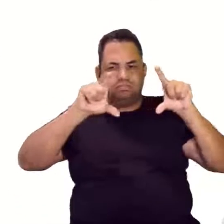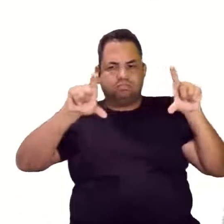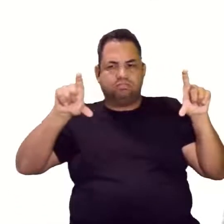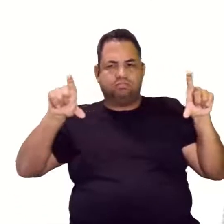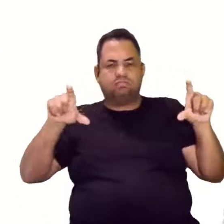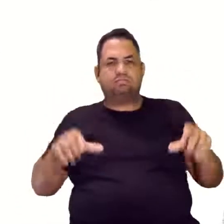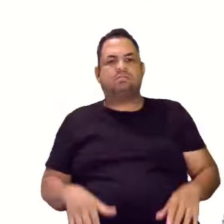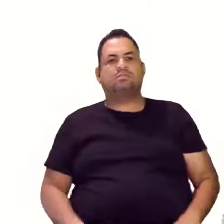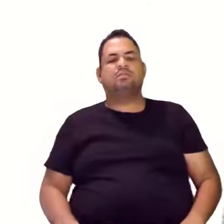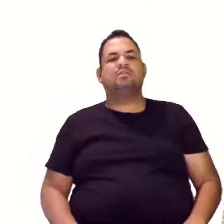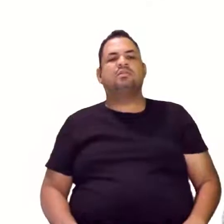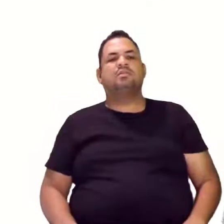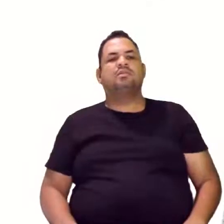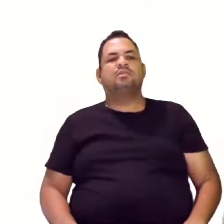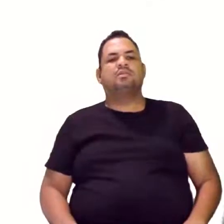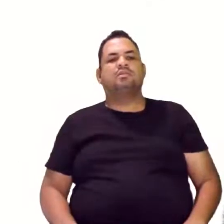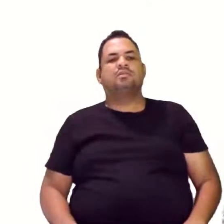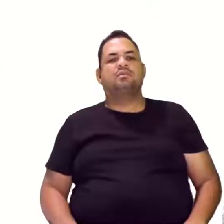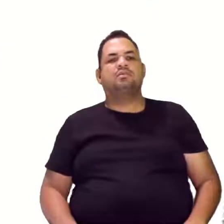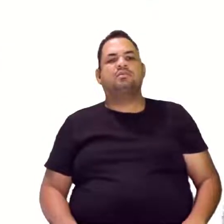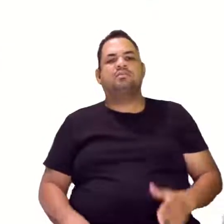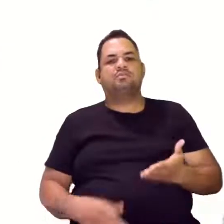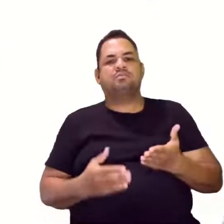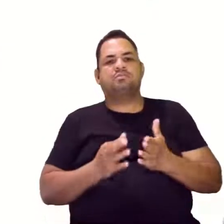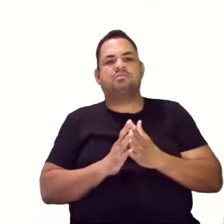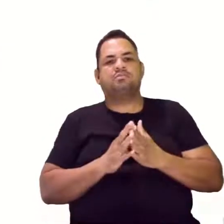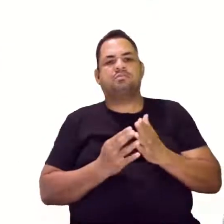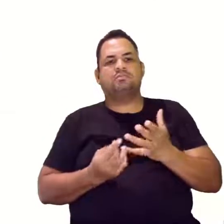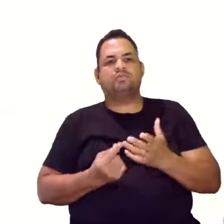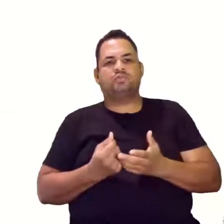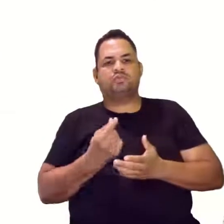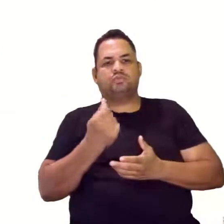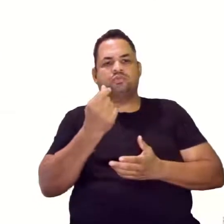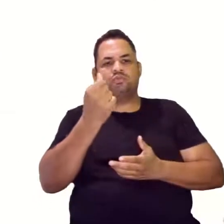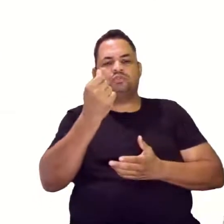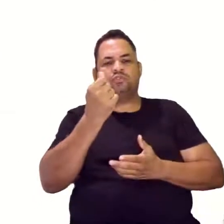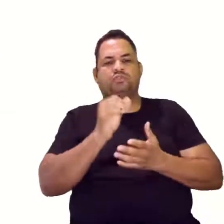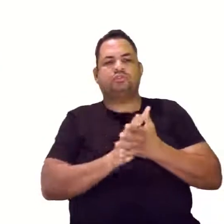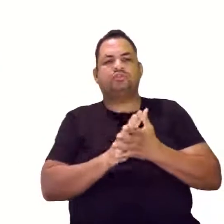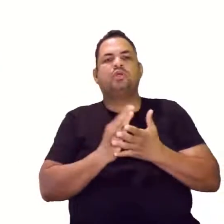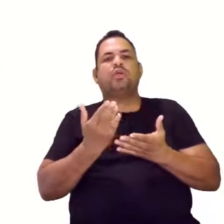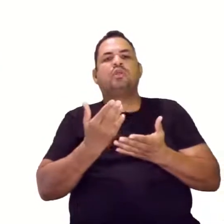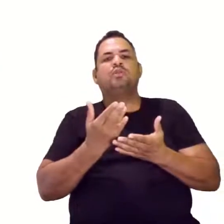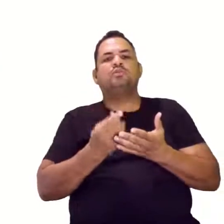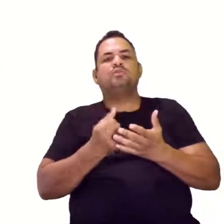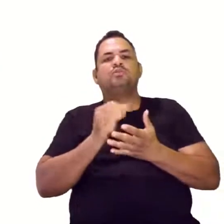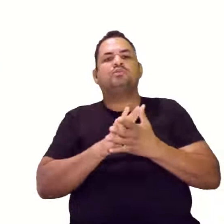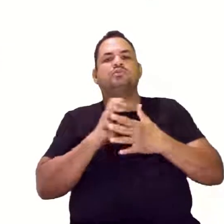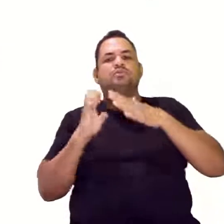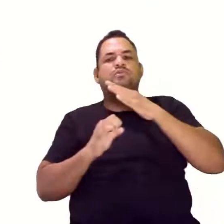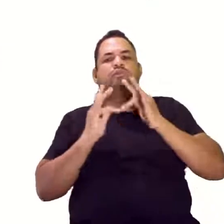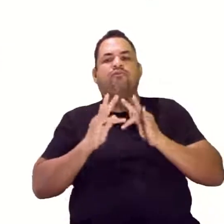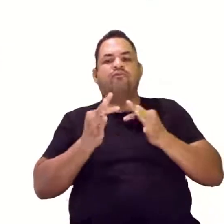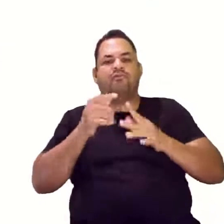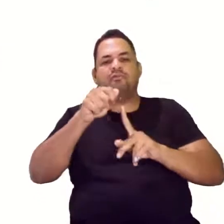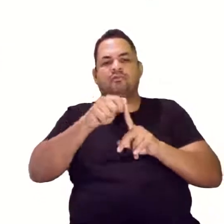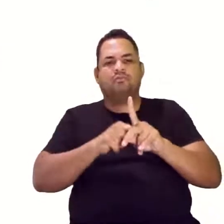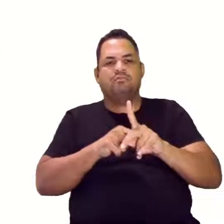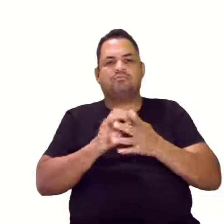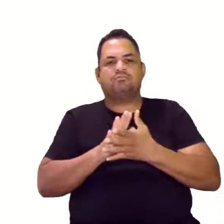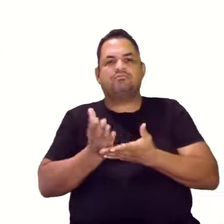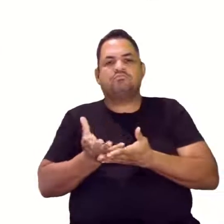Então, vamos ver. A receita R de uma empresa, ao final de um mês, é o dinheiro captado com a venda